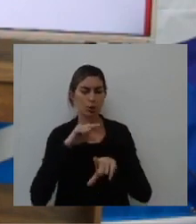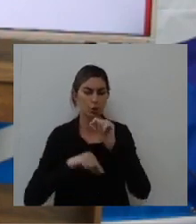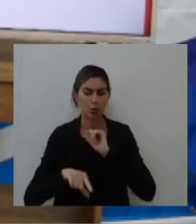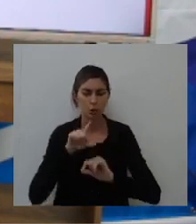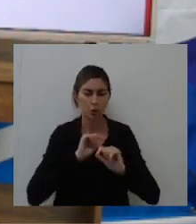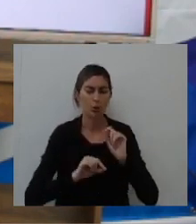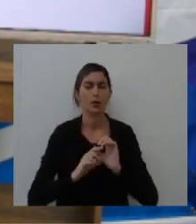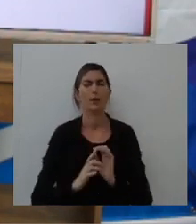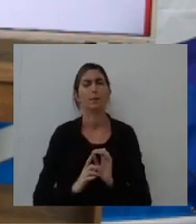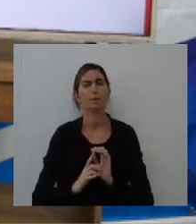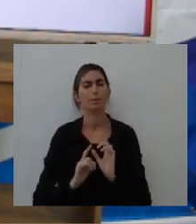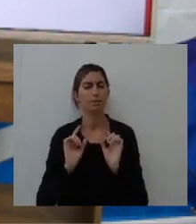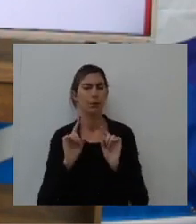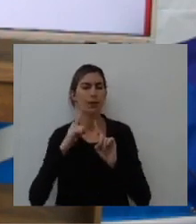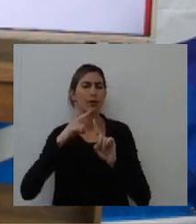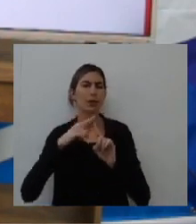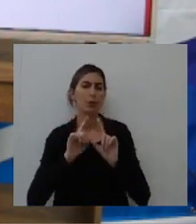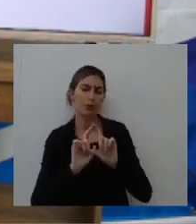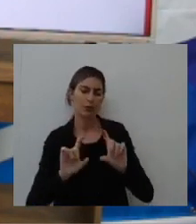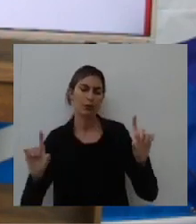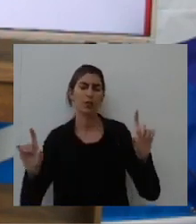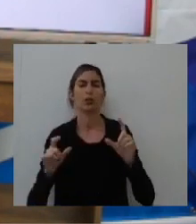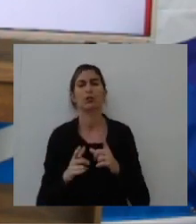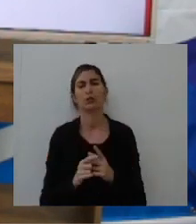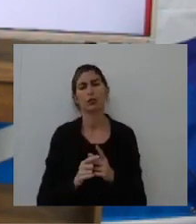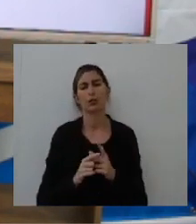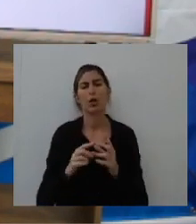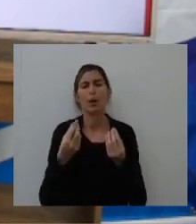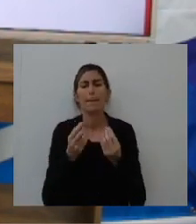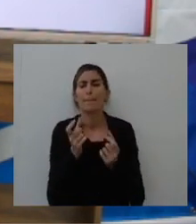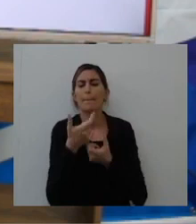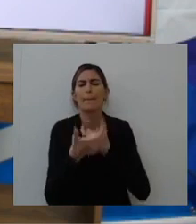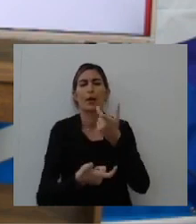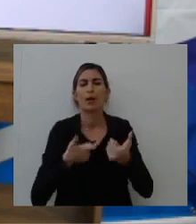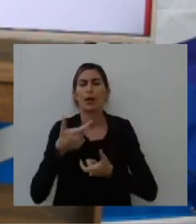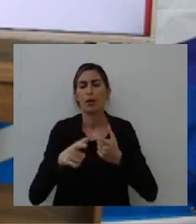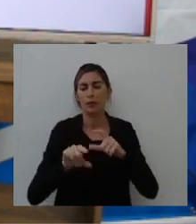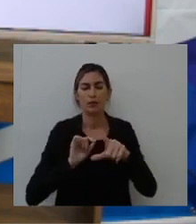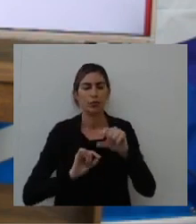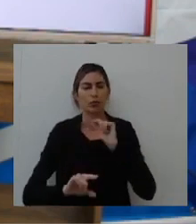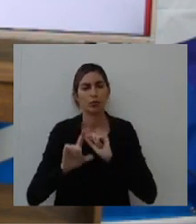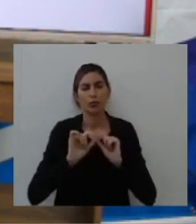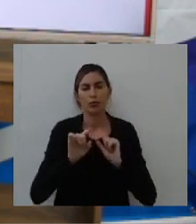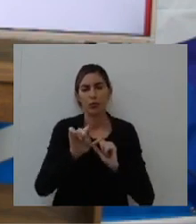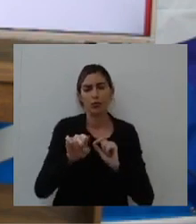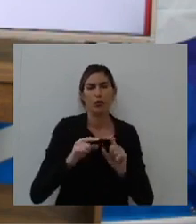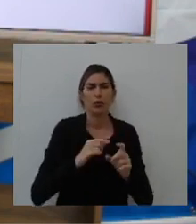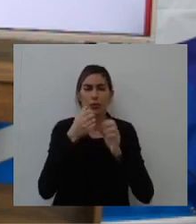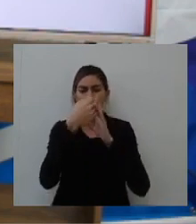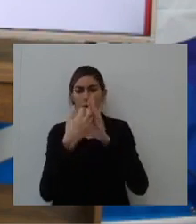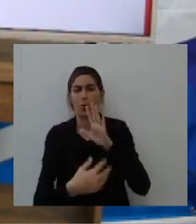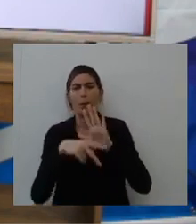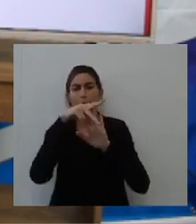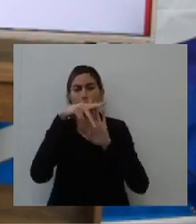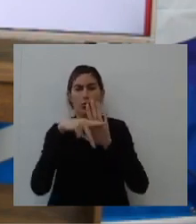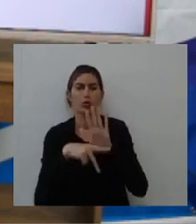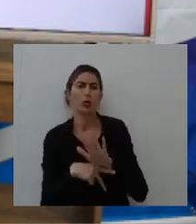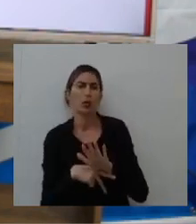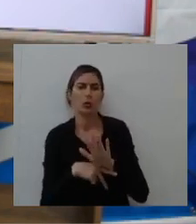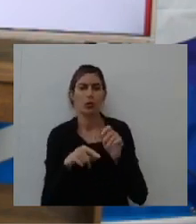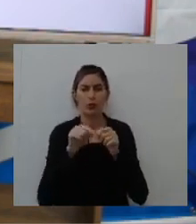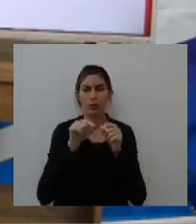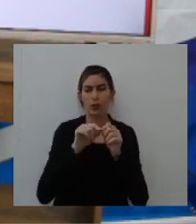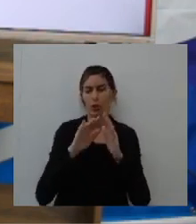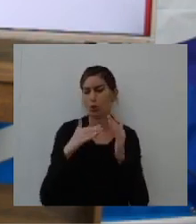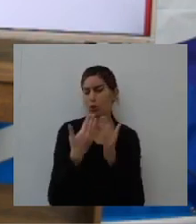escolhas. Que tipo de frase foi feita? Que palavras foram escolhidas? Se você vai descrever um projeto, por exemplo, que foi realizado